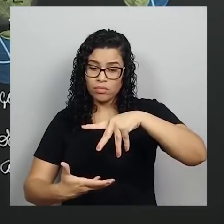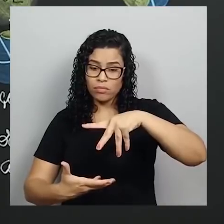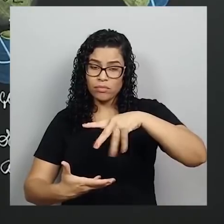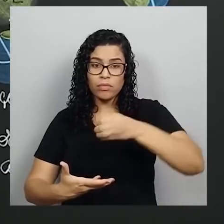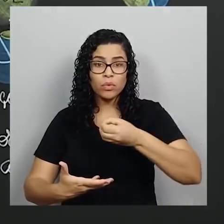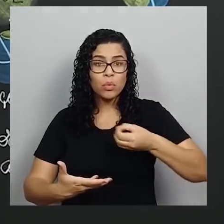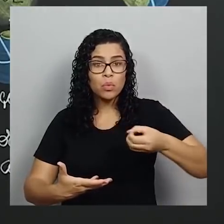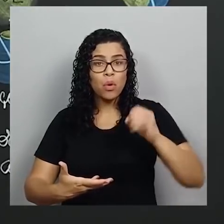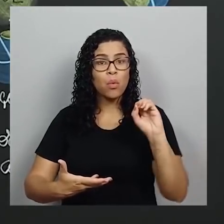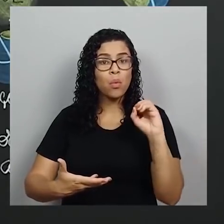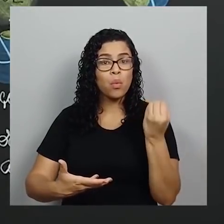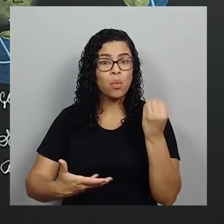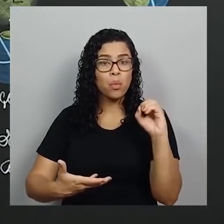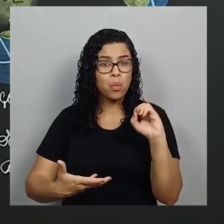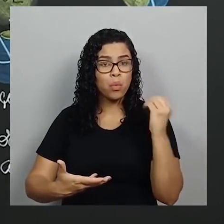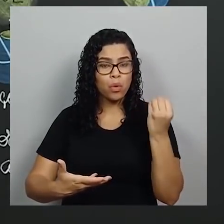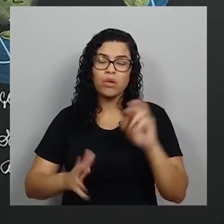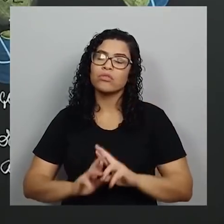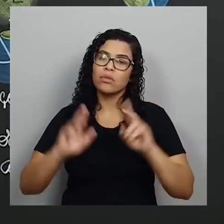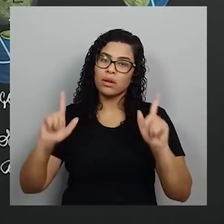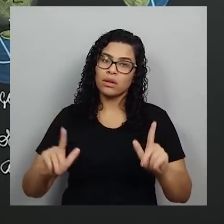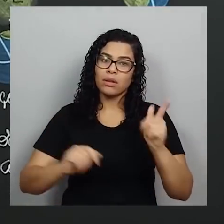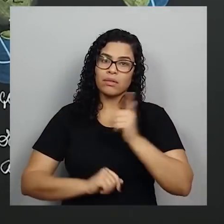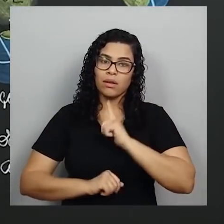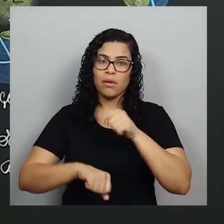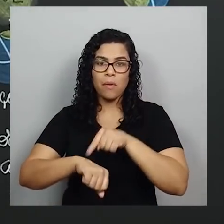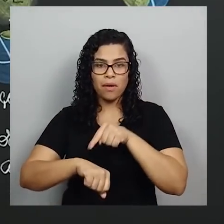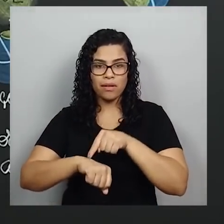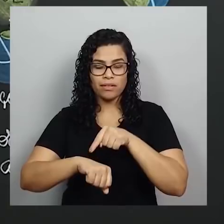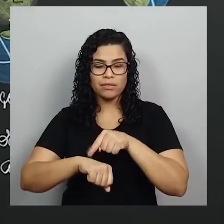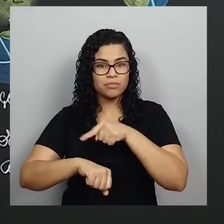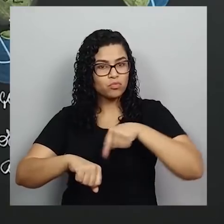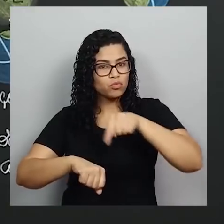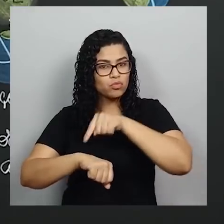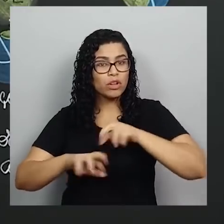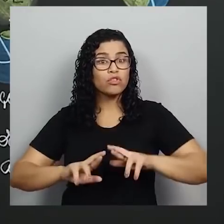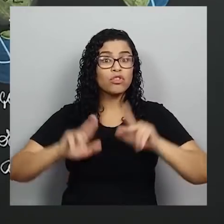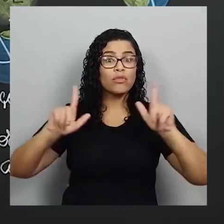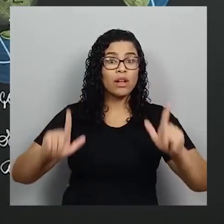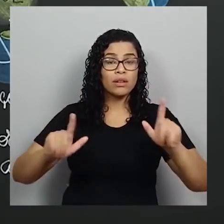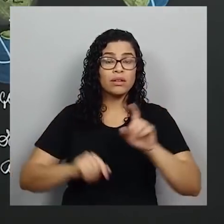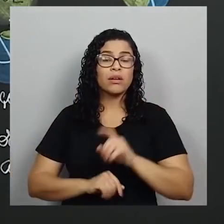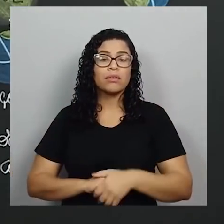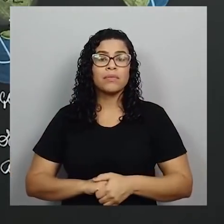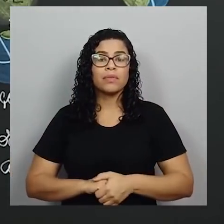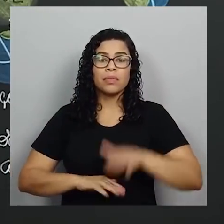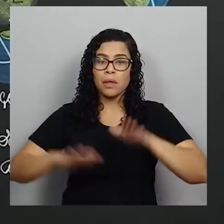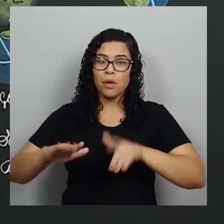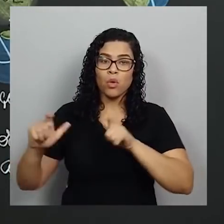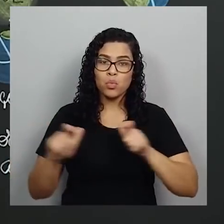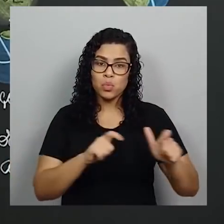nossa rotação, também vai haver uma diferença do fuso horário. Então, o fuso horário é a diferença de horário entre